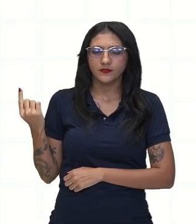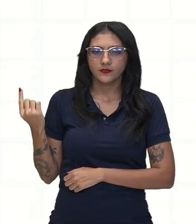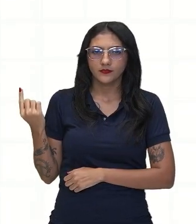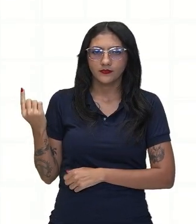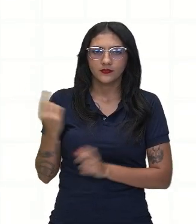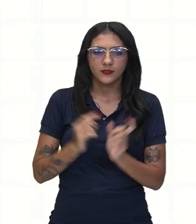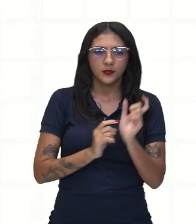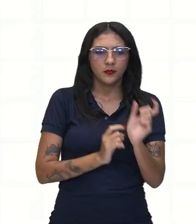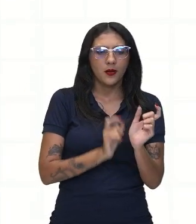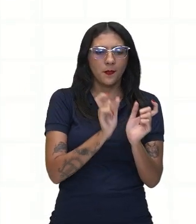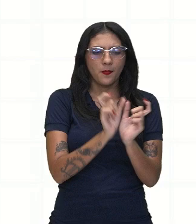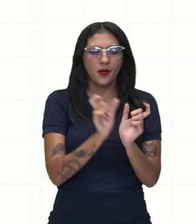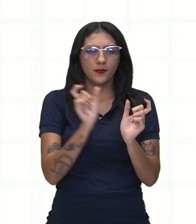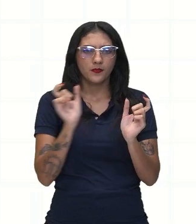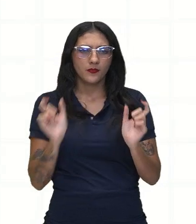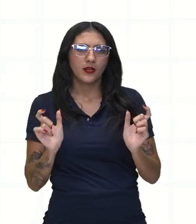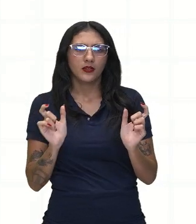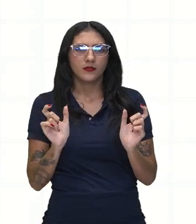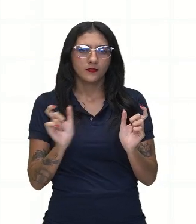Armazém, né?